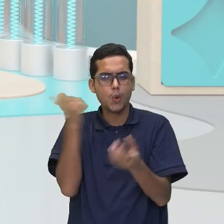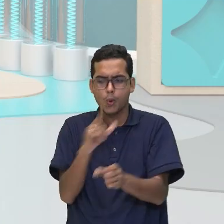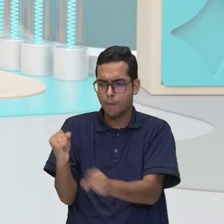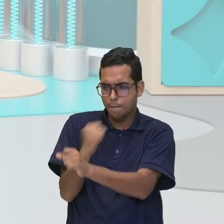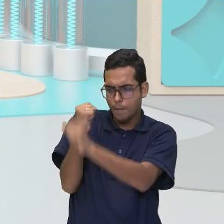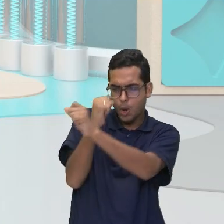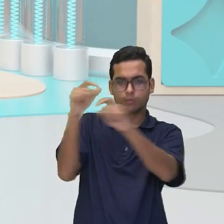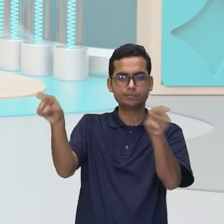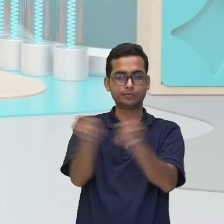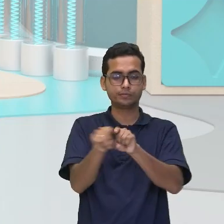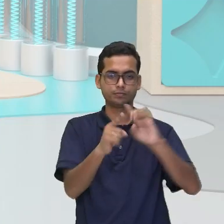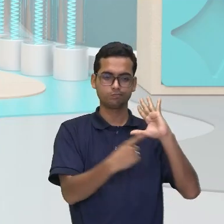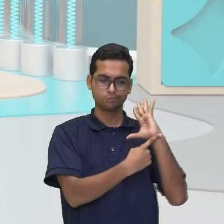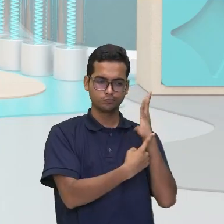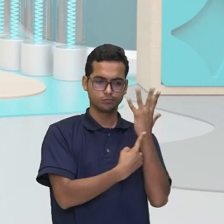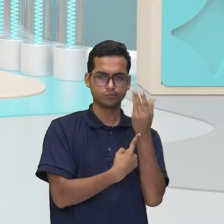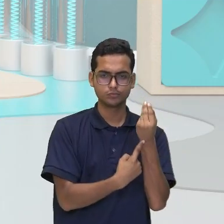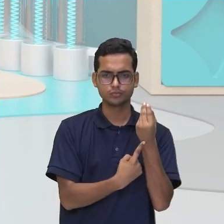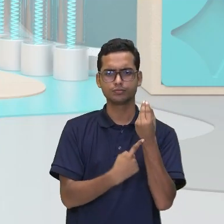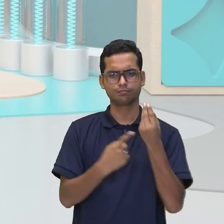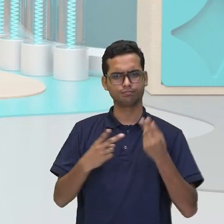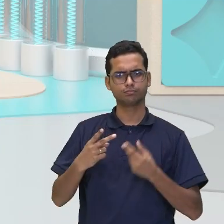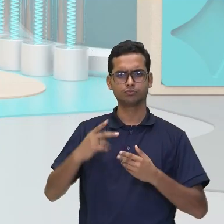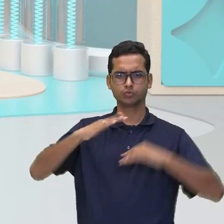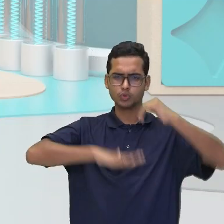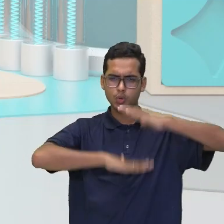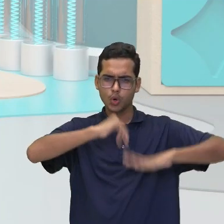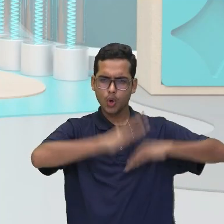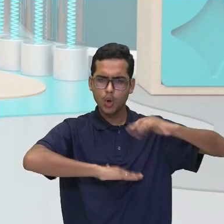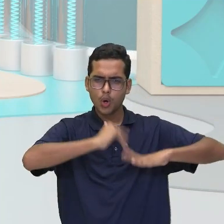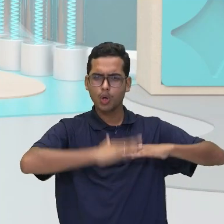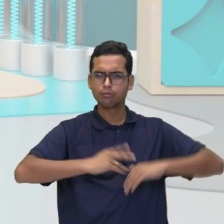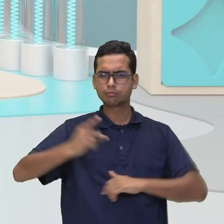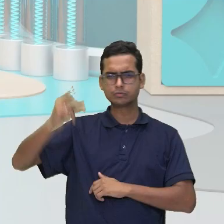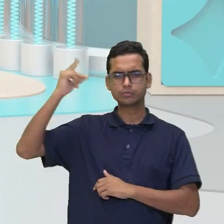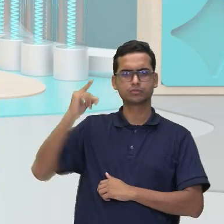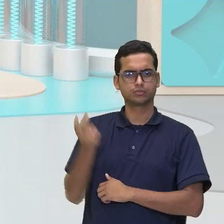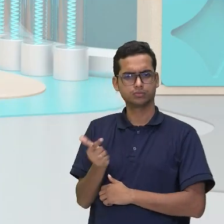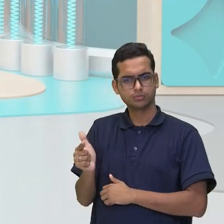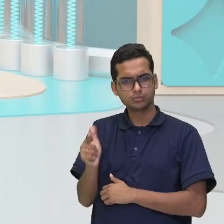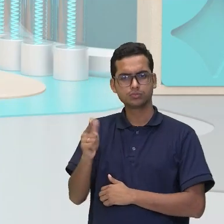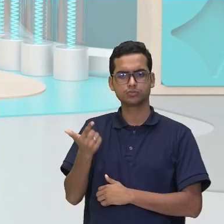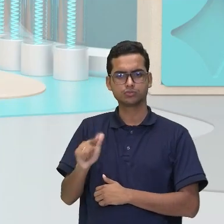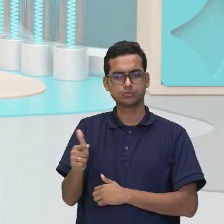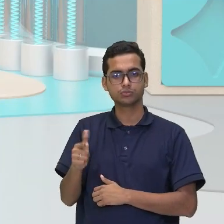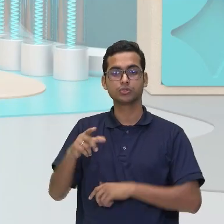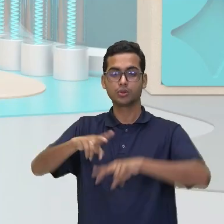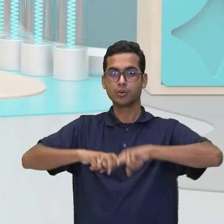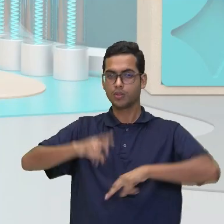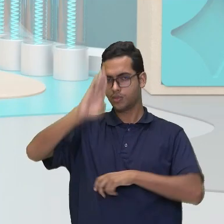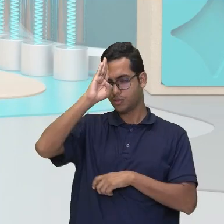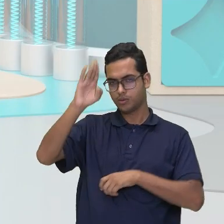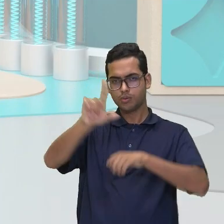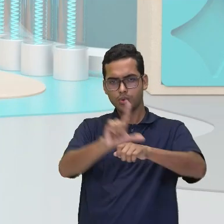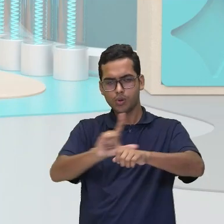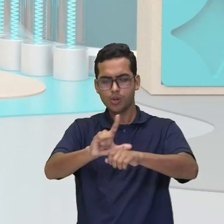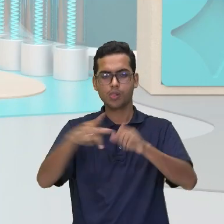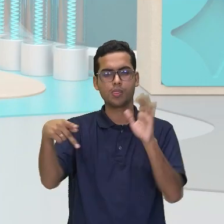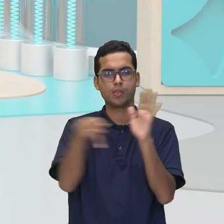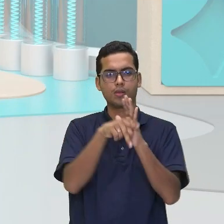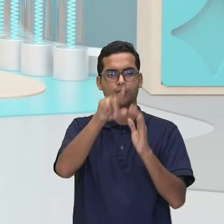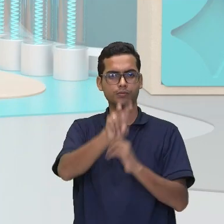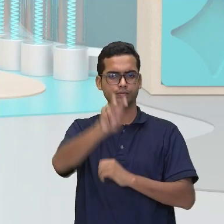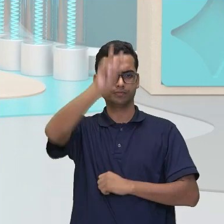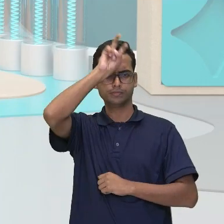artista não existia nesse período, porque quem comandava era o faraó. Eu posso trazer aqui para as